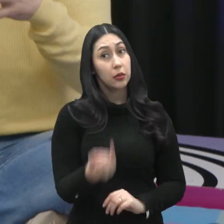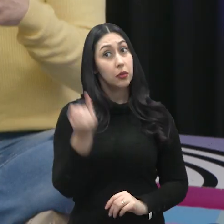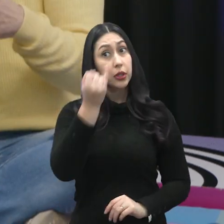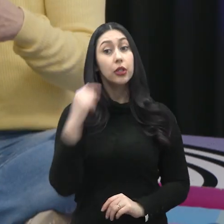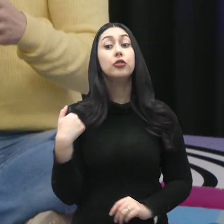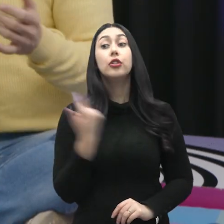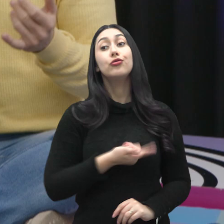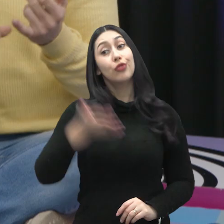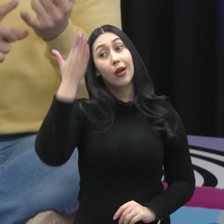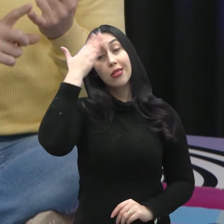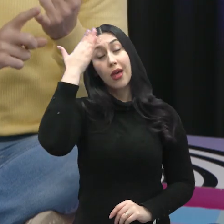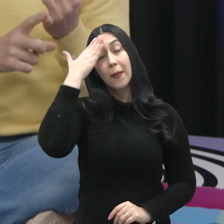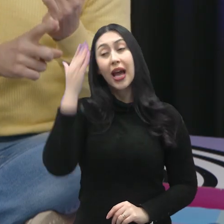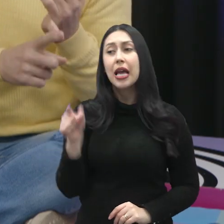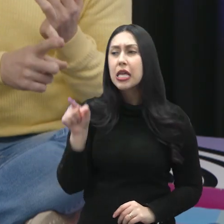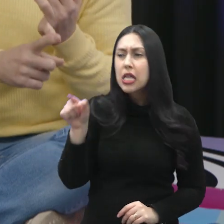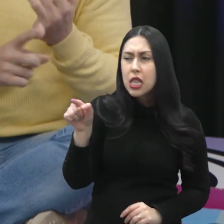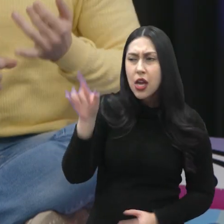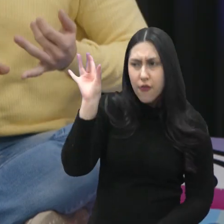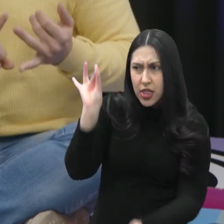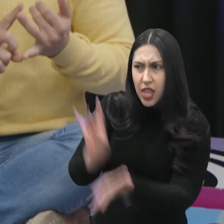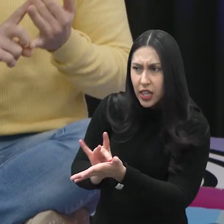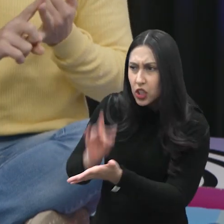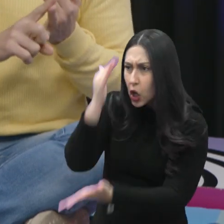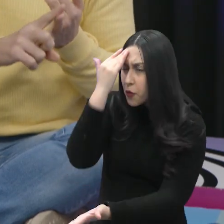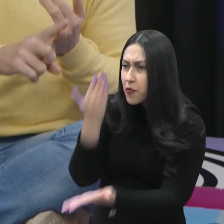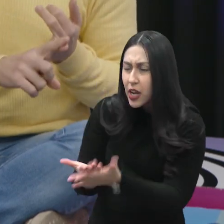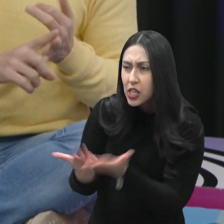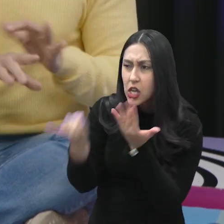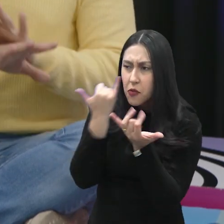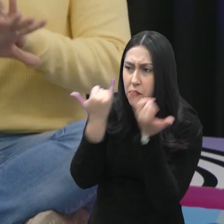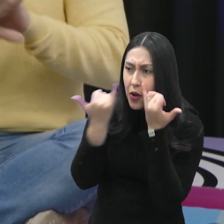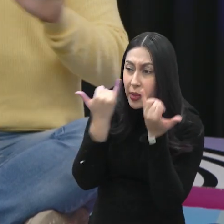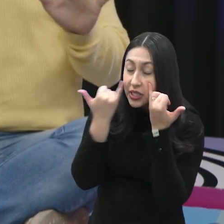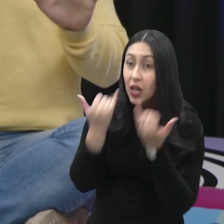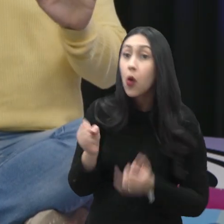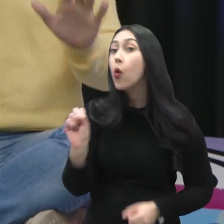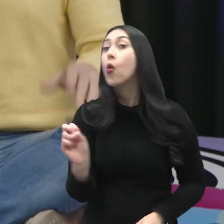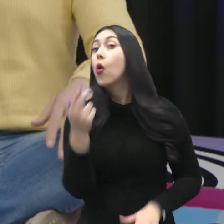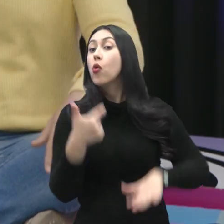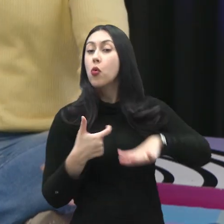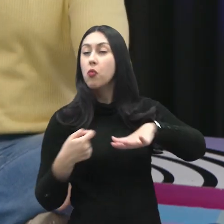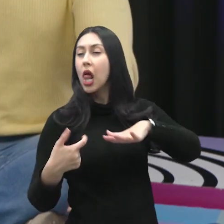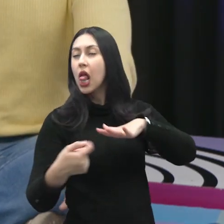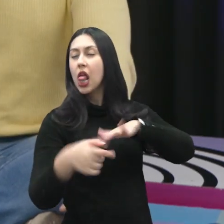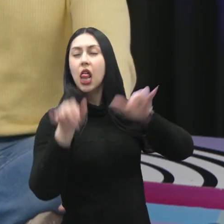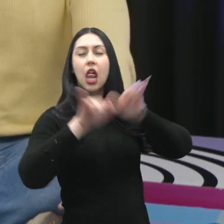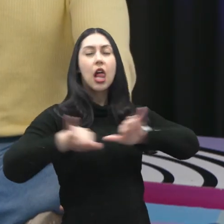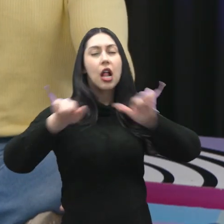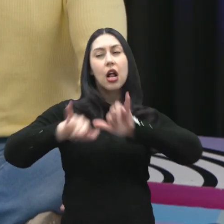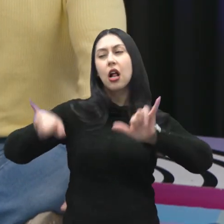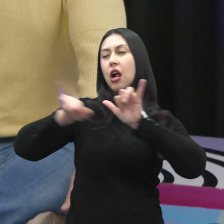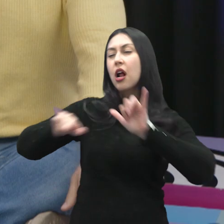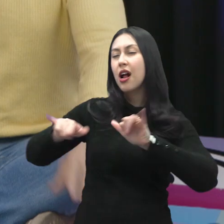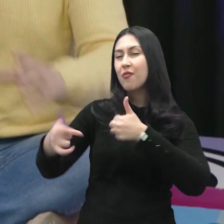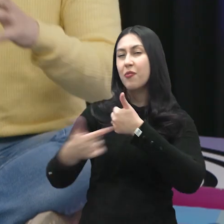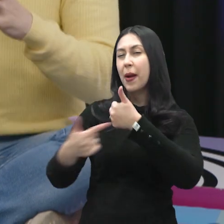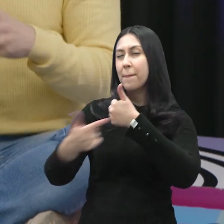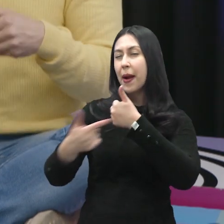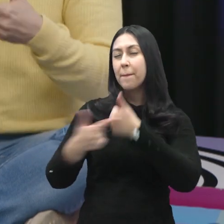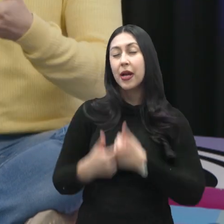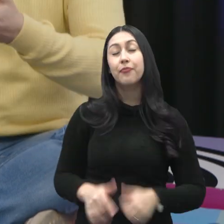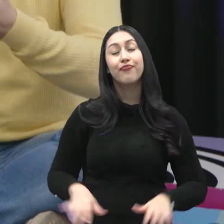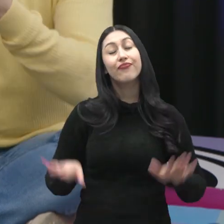gente saber o que foi apurado de verdade, o que é informação e o que não é. O que é só papo furado, tá lá na internet para ganhar